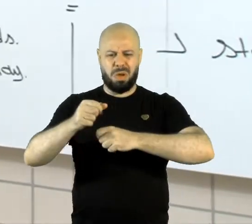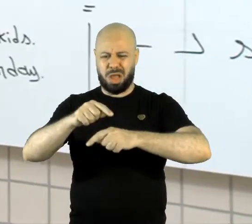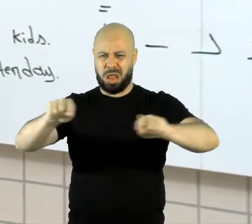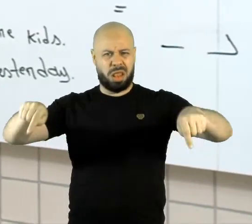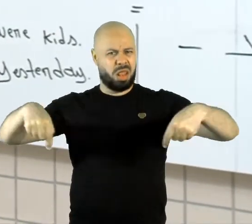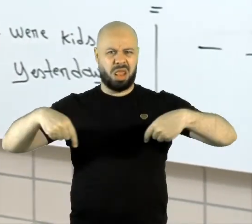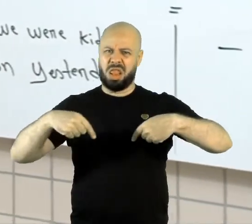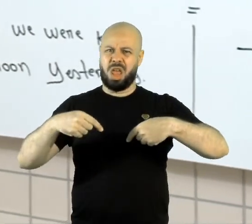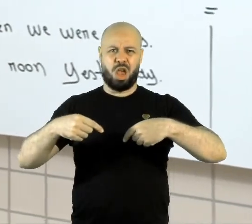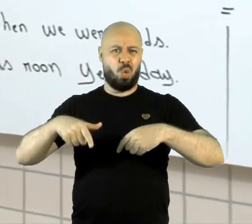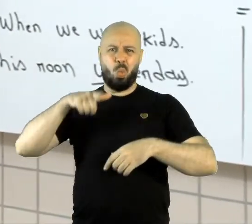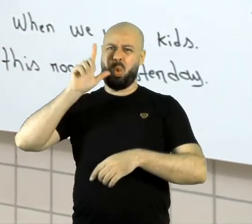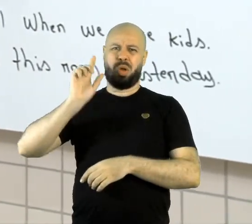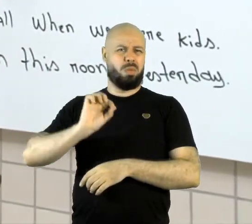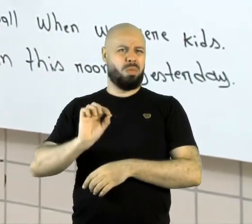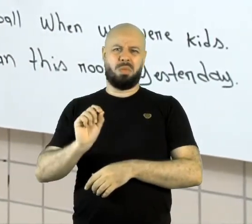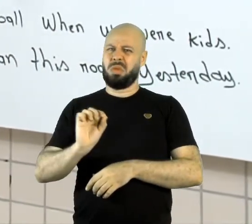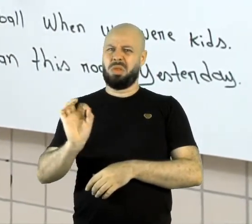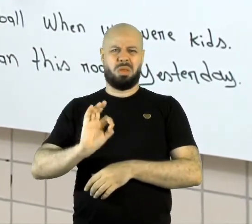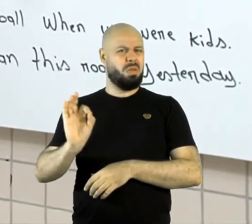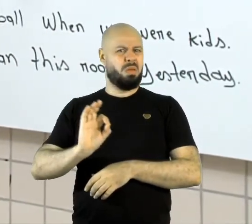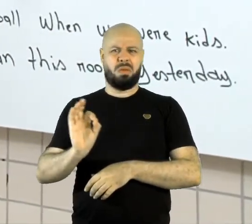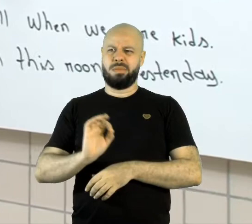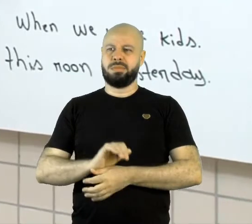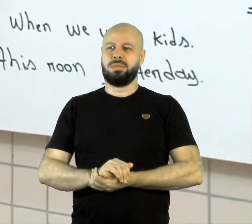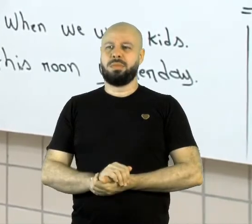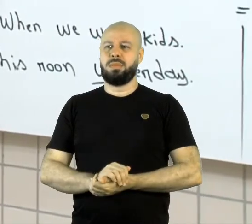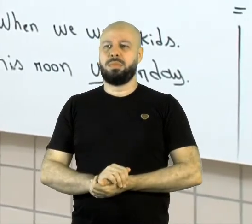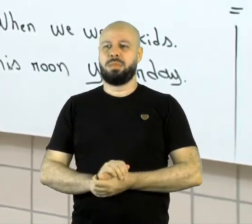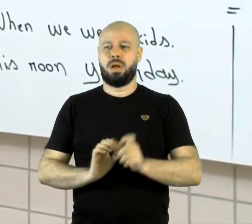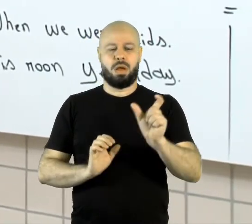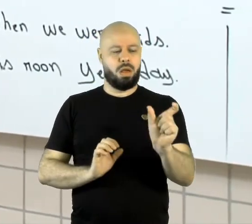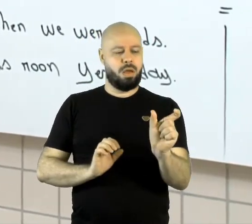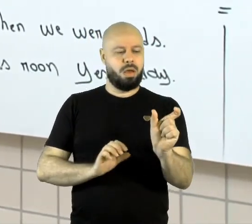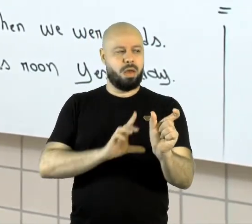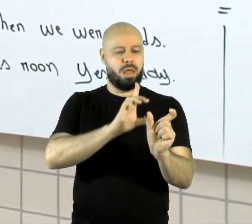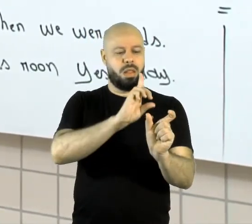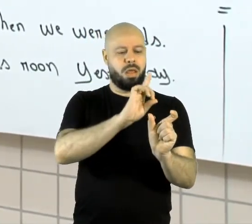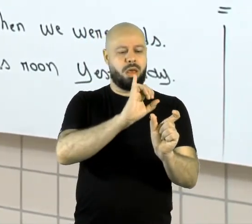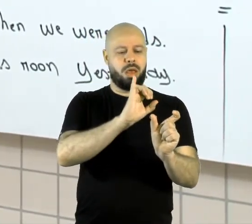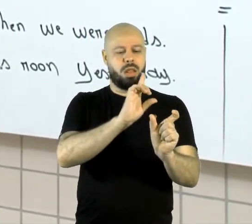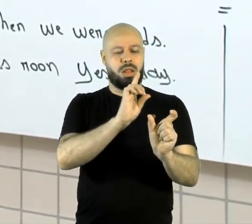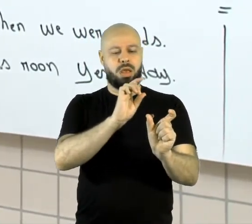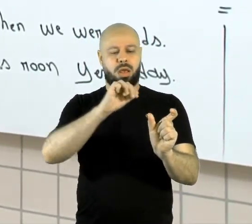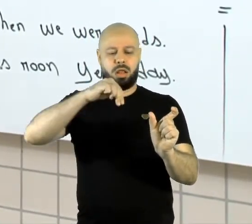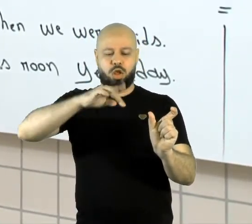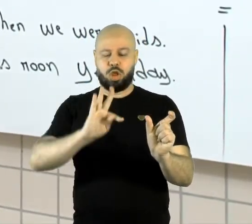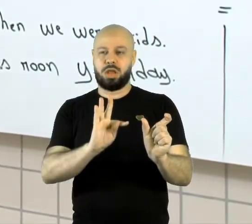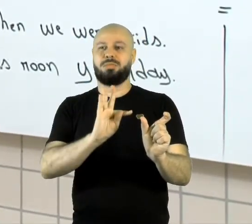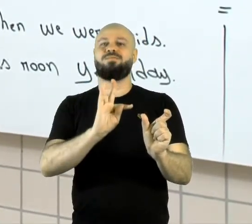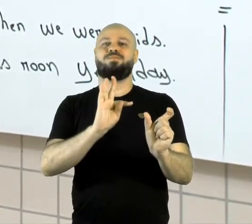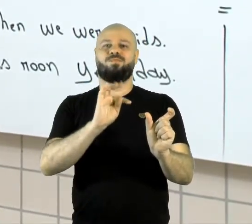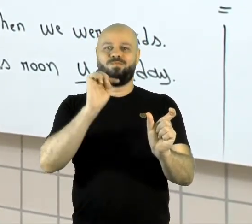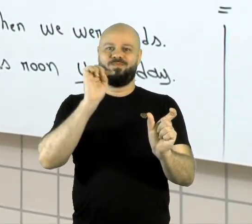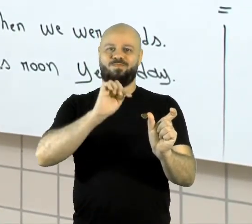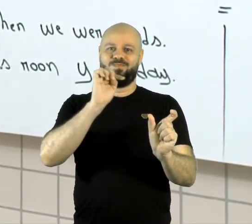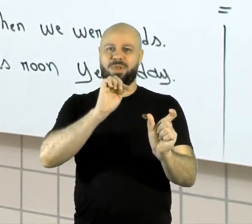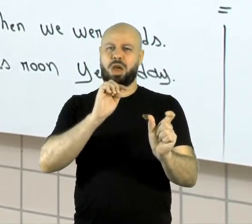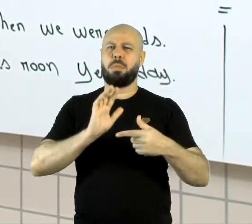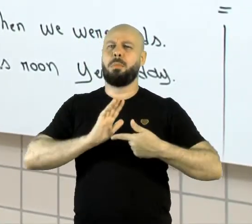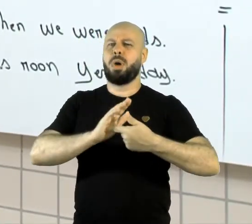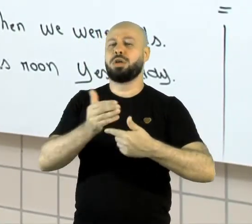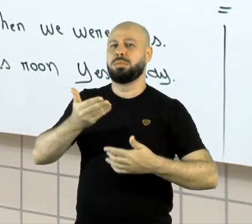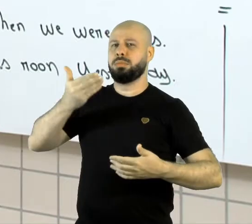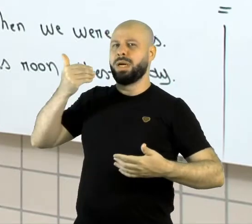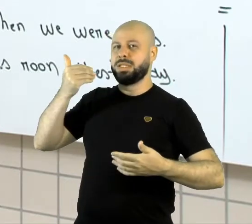aqui ontem, né? Que ontem ela não limpou essa sala, alright? Então, observem sempre isso,